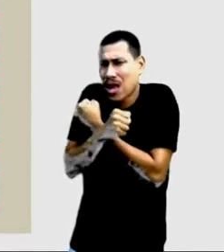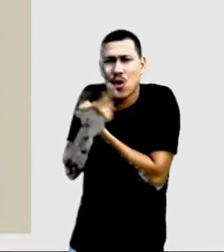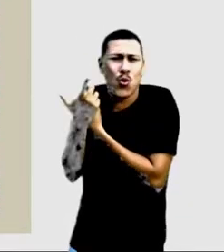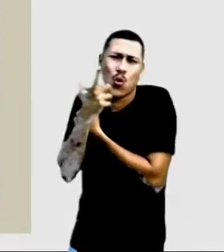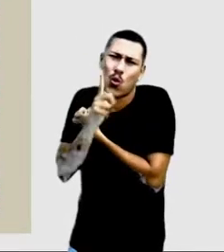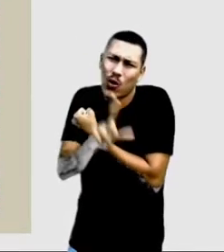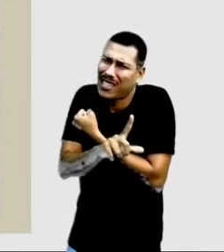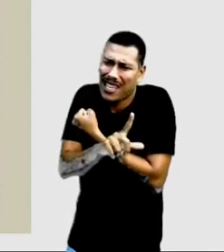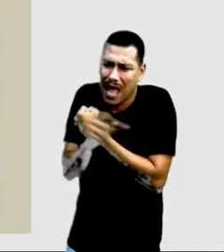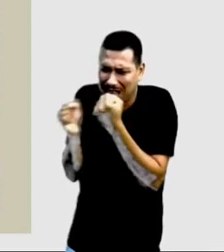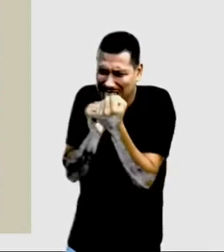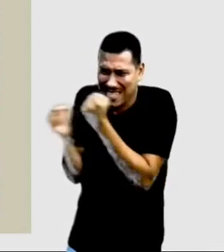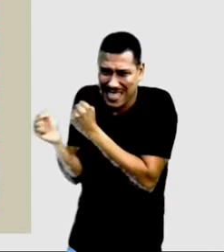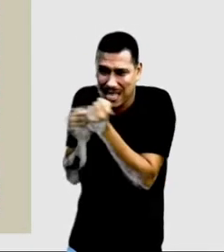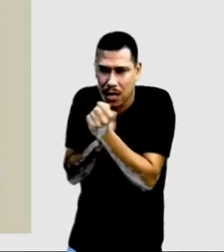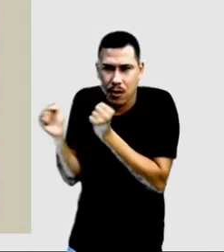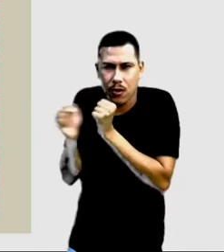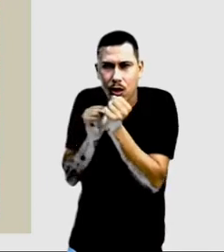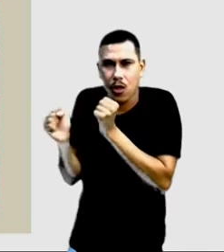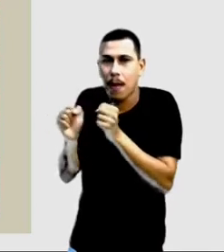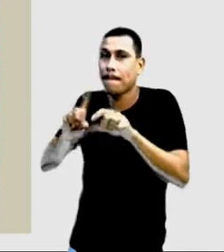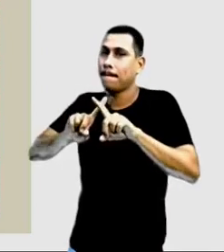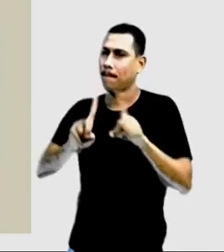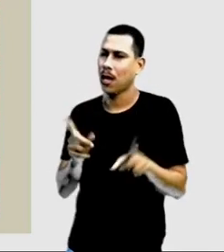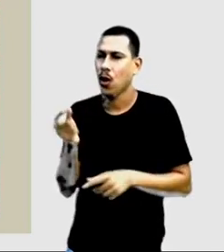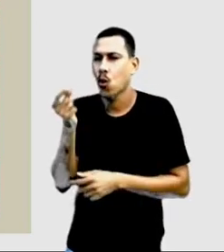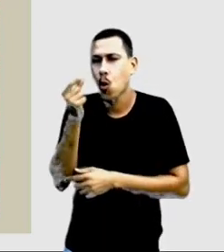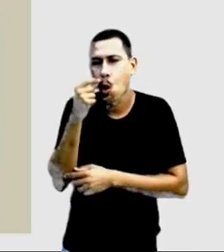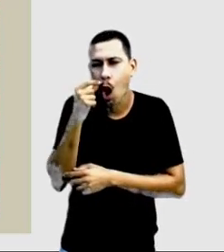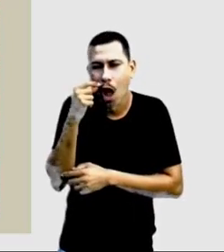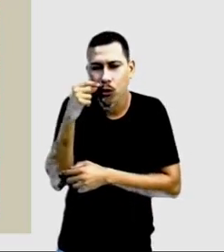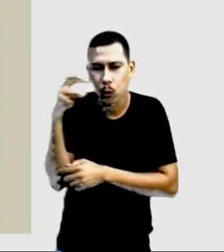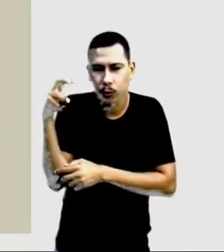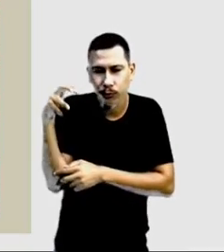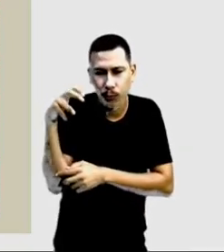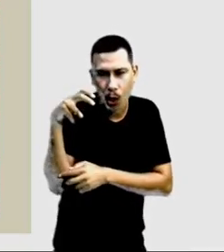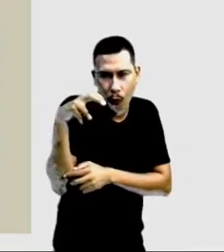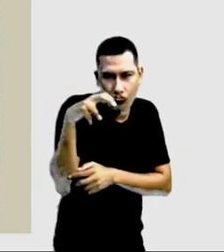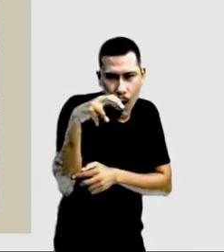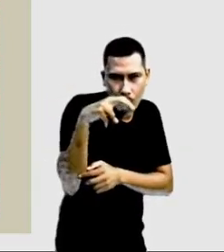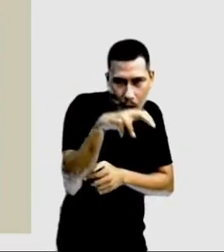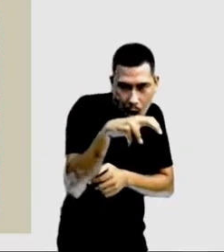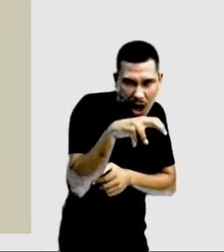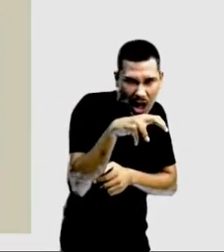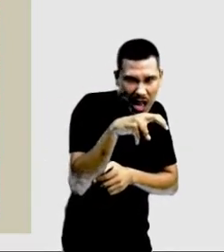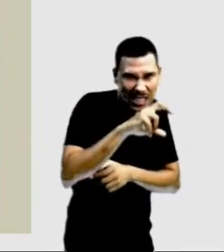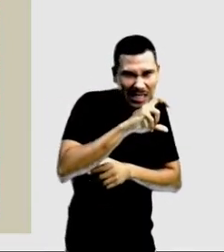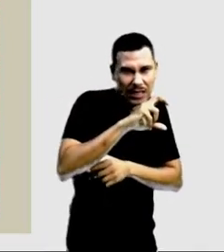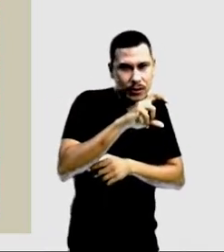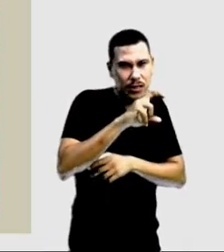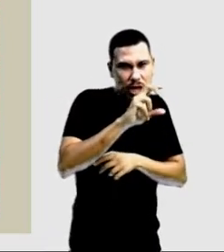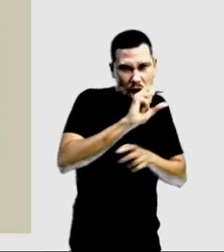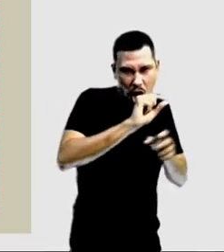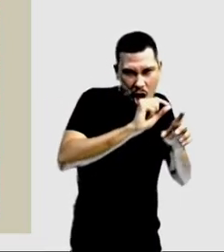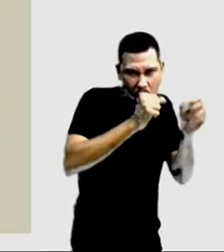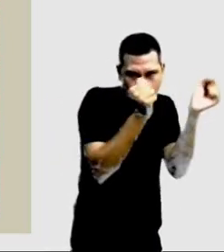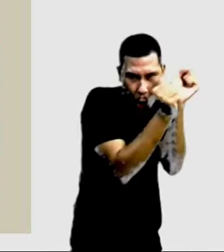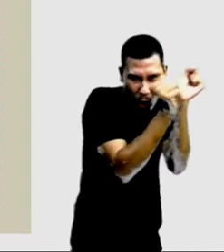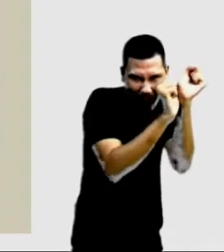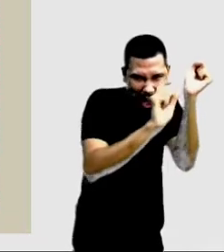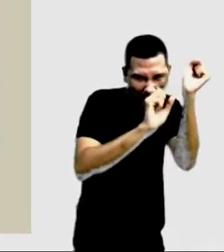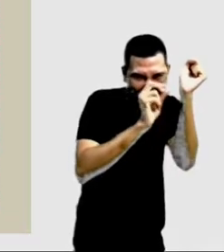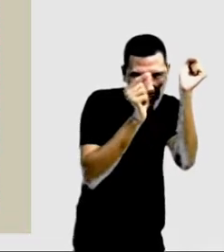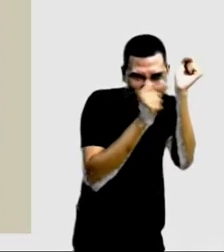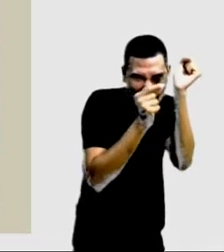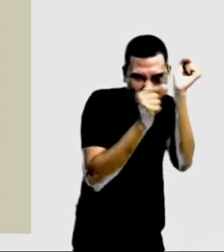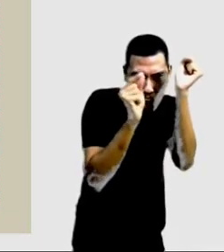Se aproximou e roeu as cordas até deixá-lo livre. Então